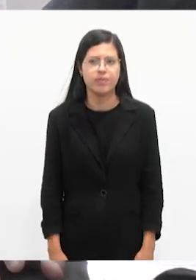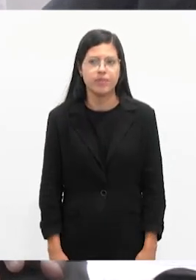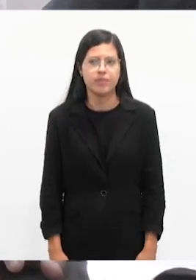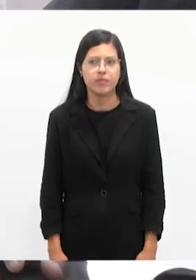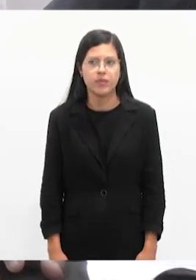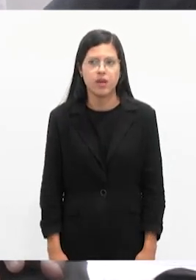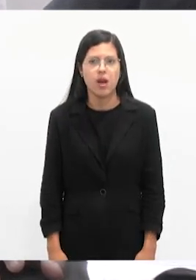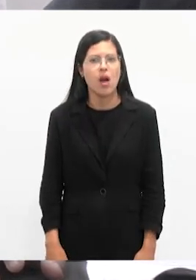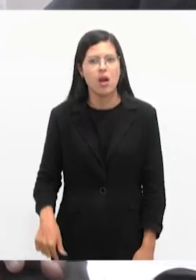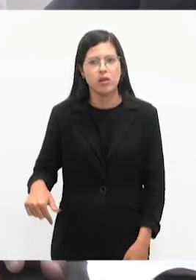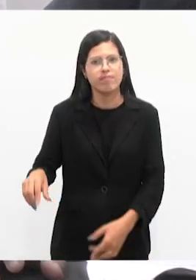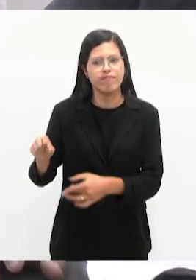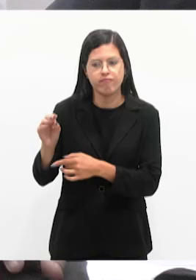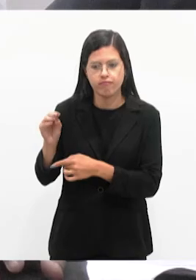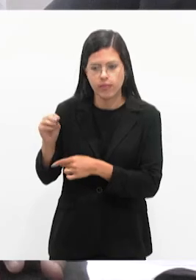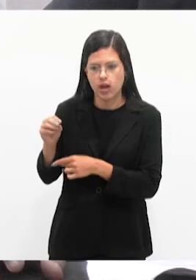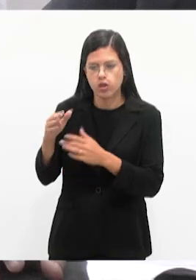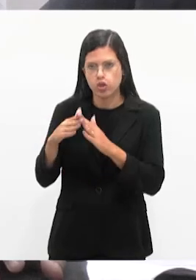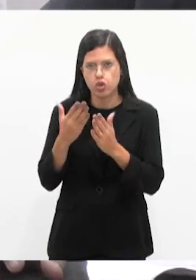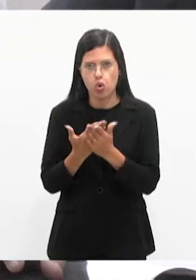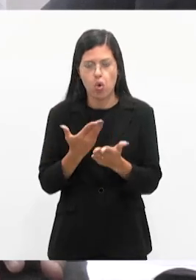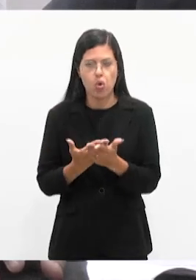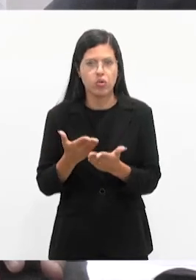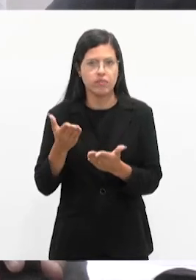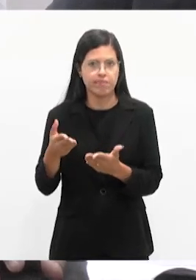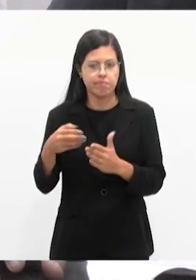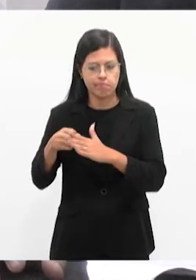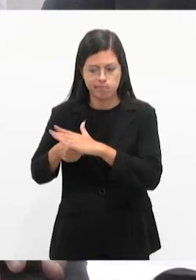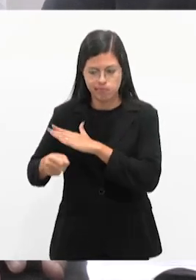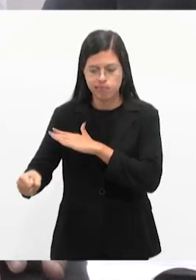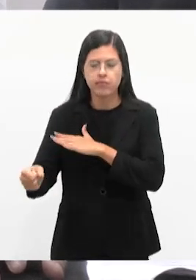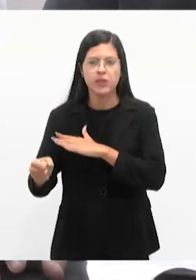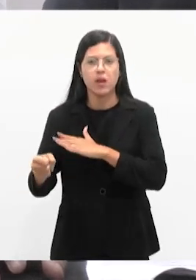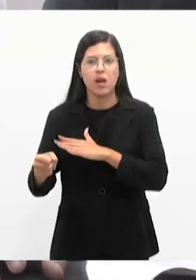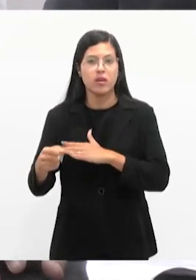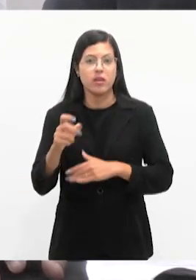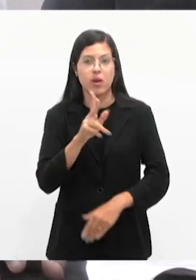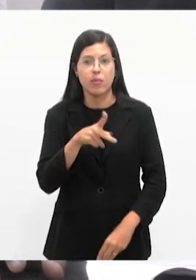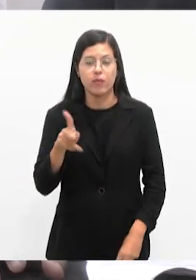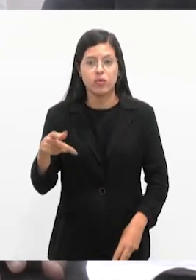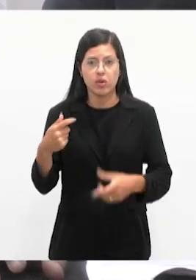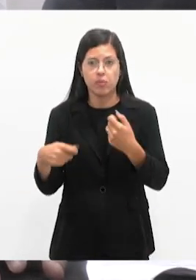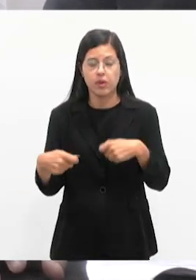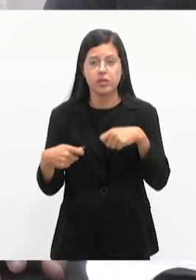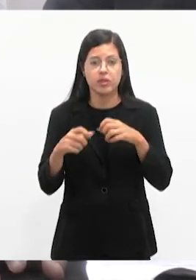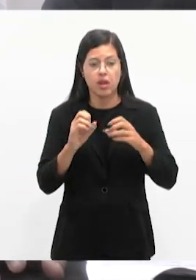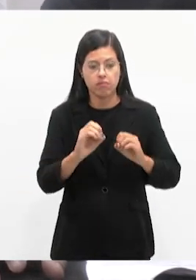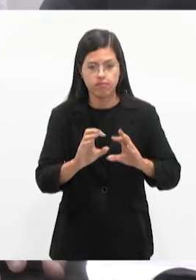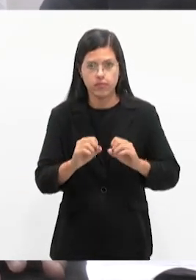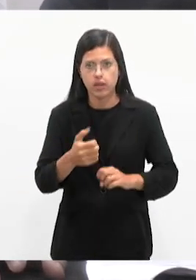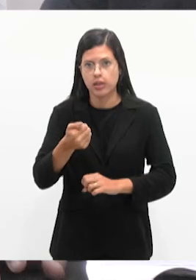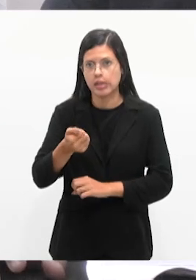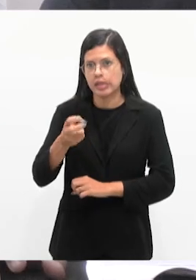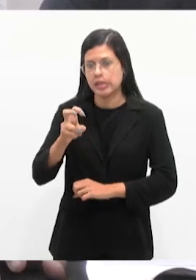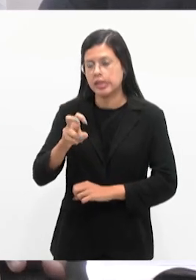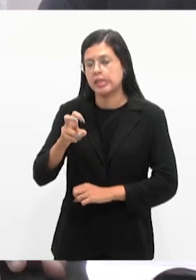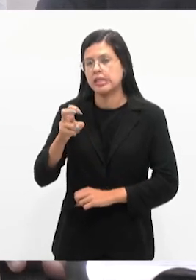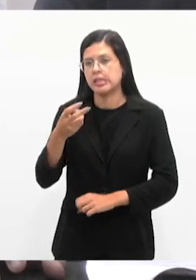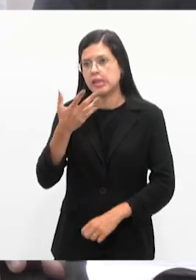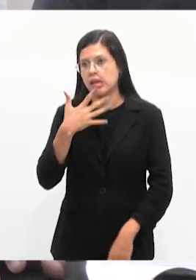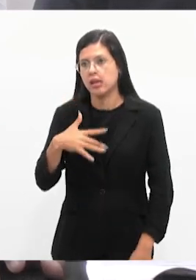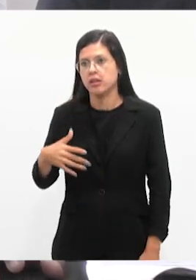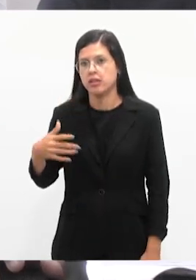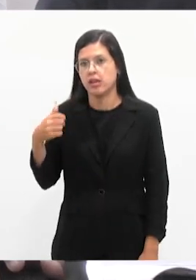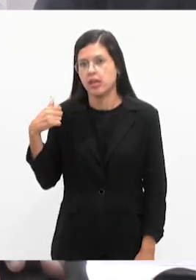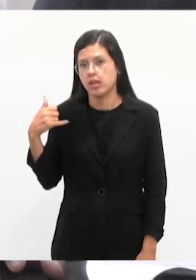deixa na escola. E deixa na mão da professora, que precisa cuidar de mais 15 crianças, de 2 e 3 anos de idade, imagina